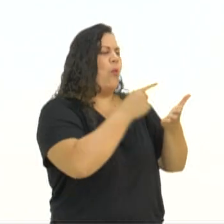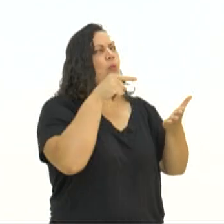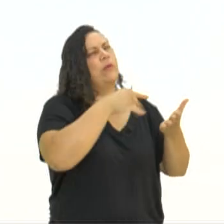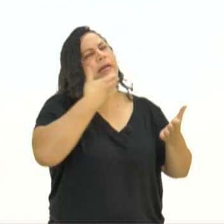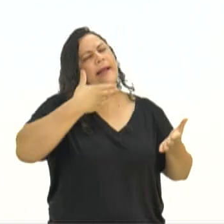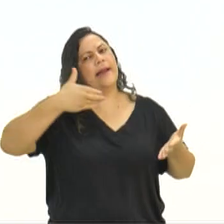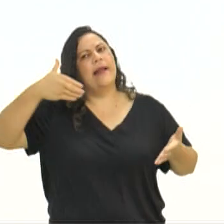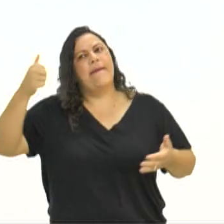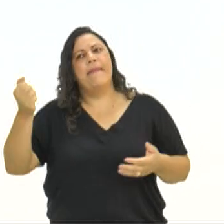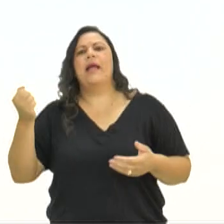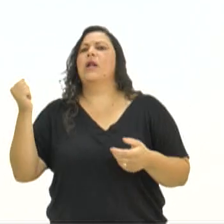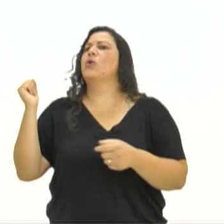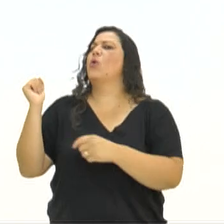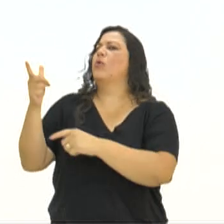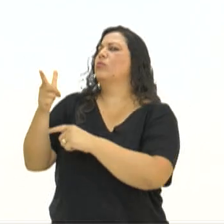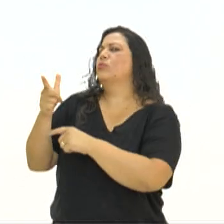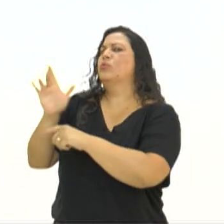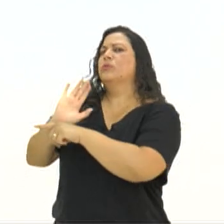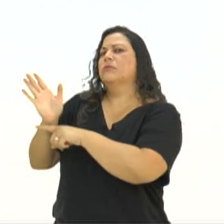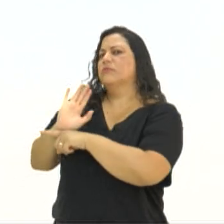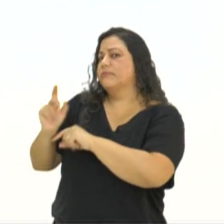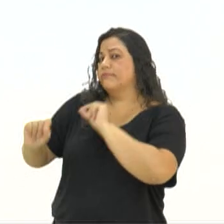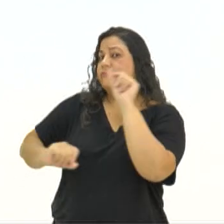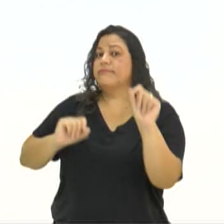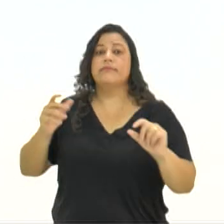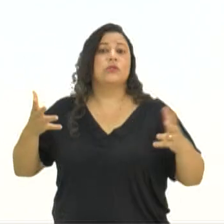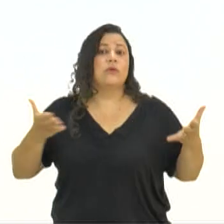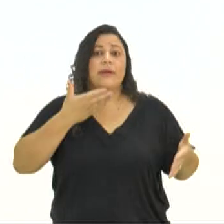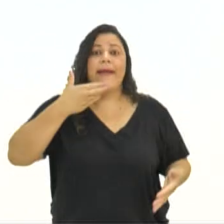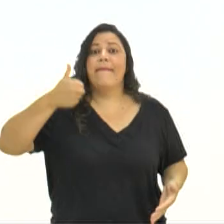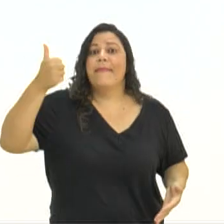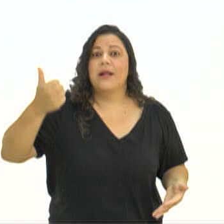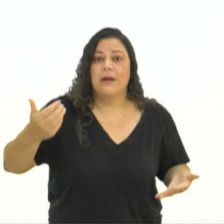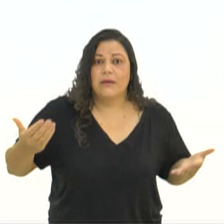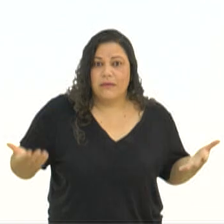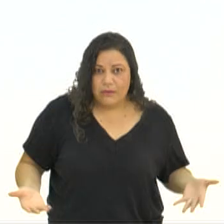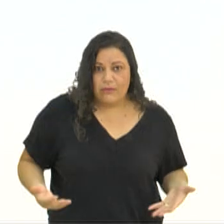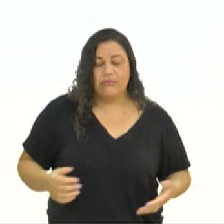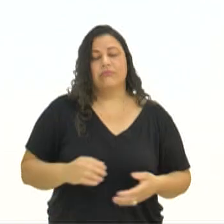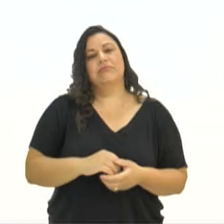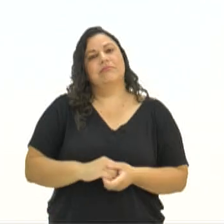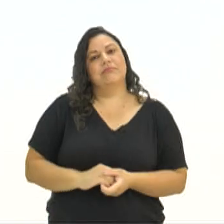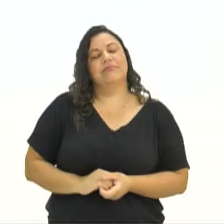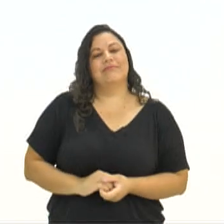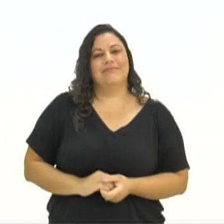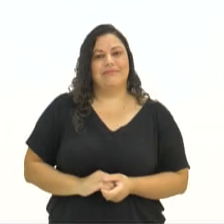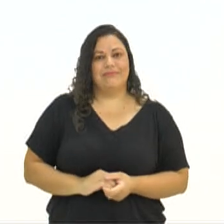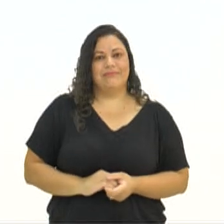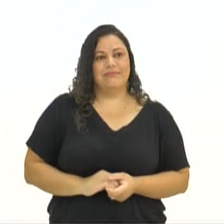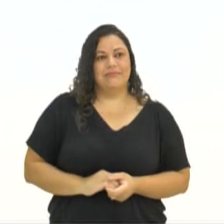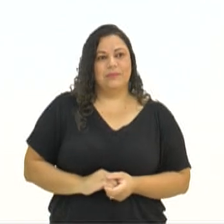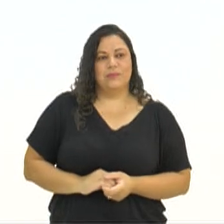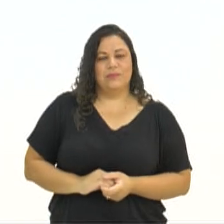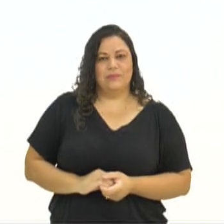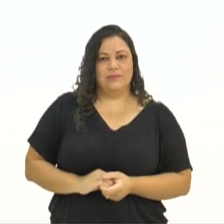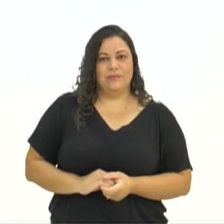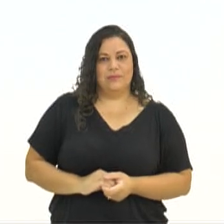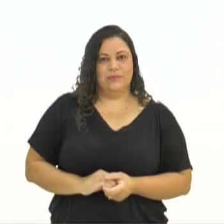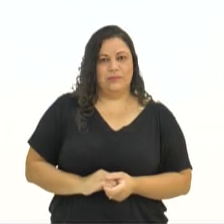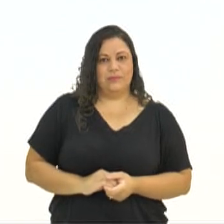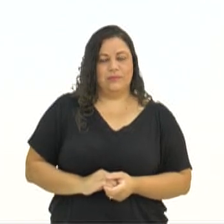Ou então, o filme é melhor que o livro? Enfim, em seguida, vamos saber a película La Ladrona de